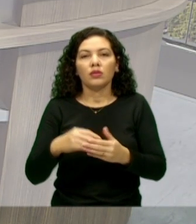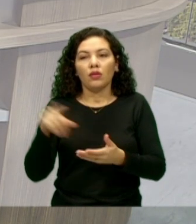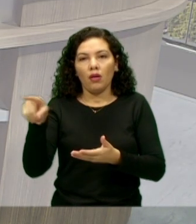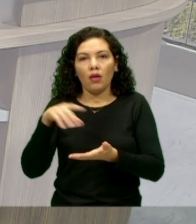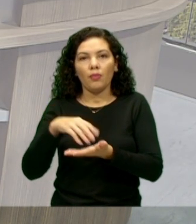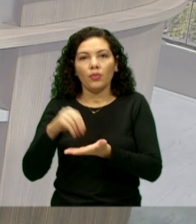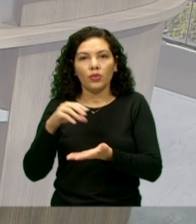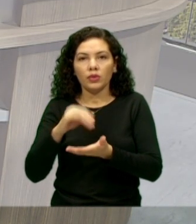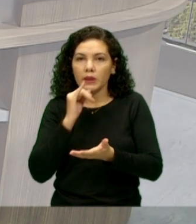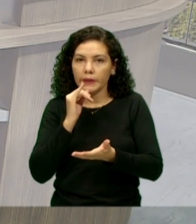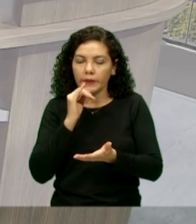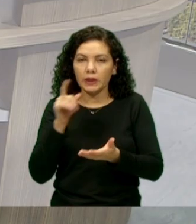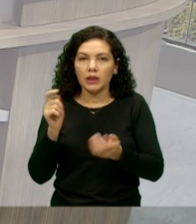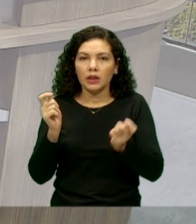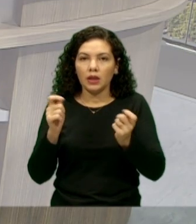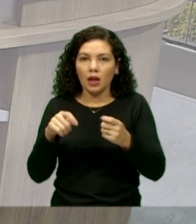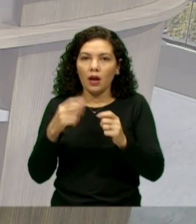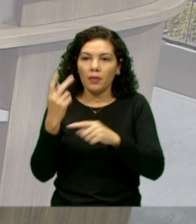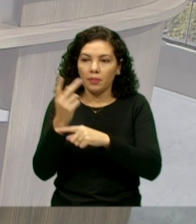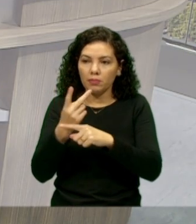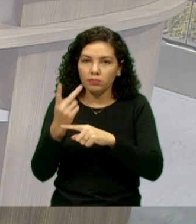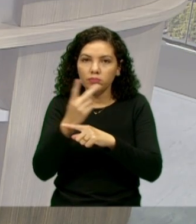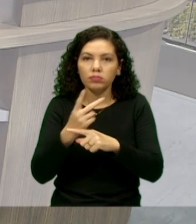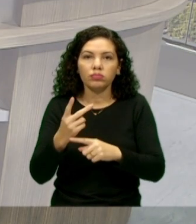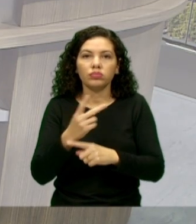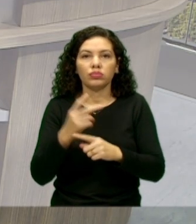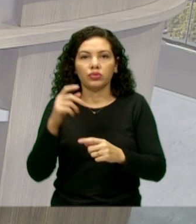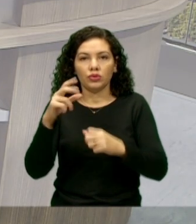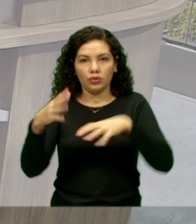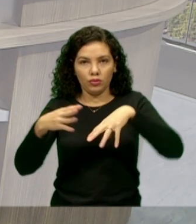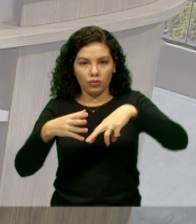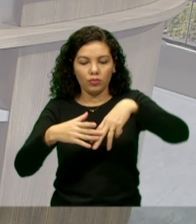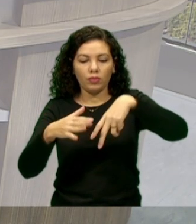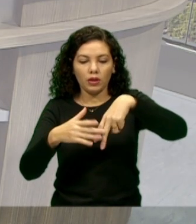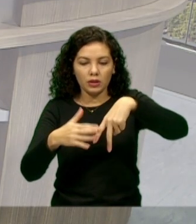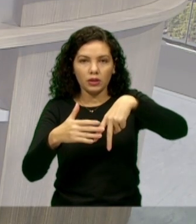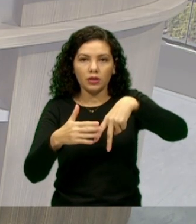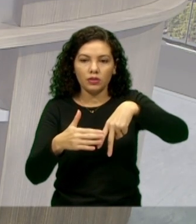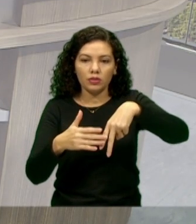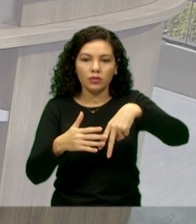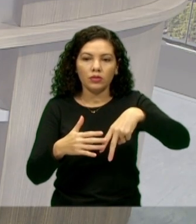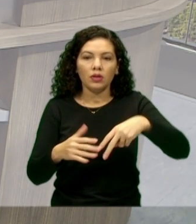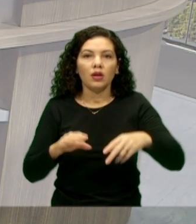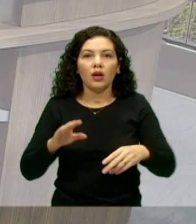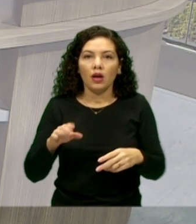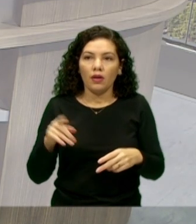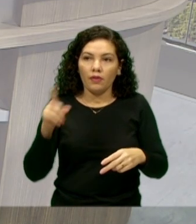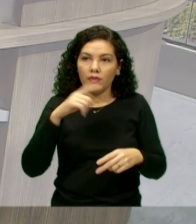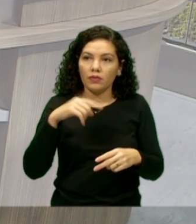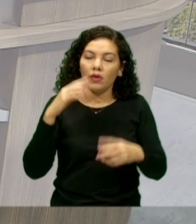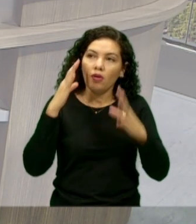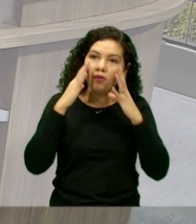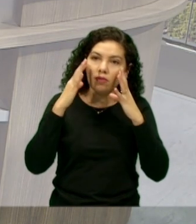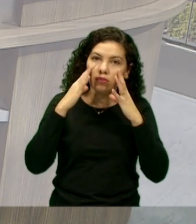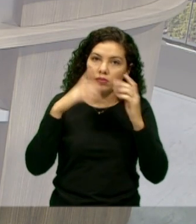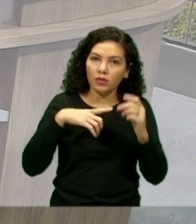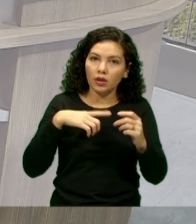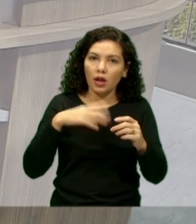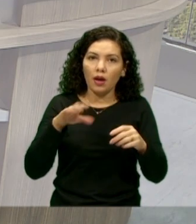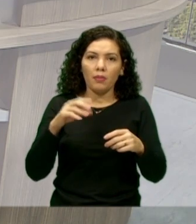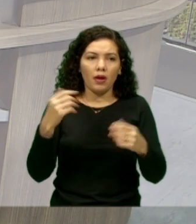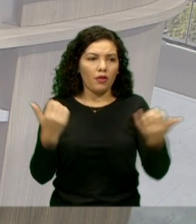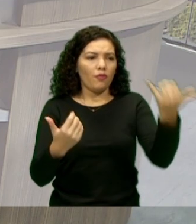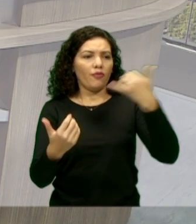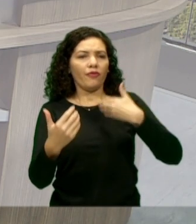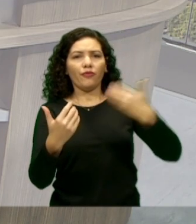ele faz busca ativa do paciente. Muitas vezes, e com certeza alguém que está nos ouvindo vai dizer, mas nenhum ACS veio